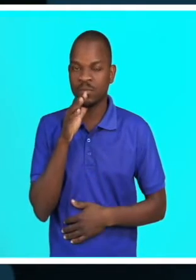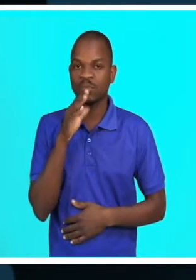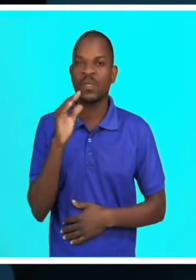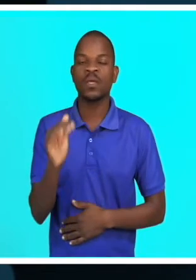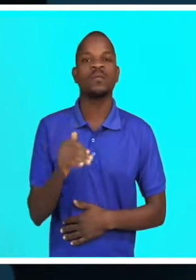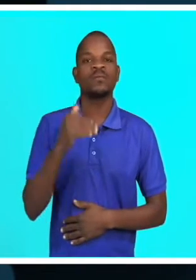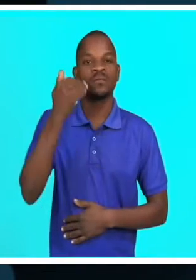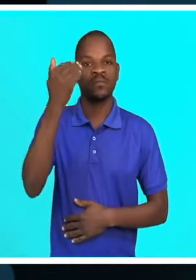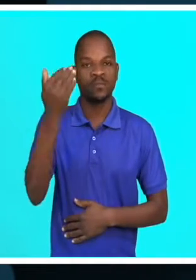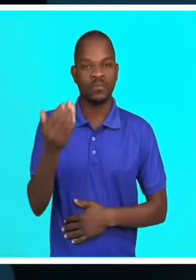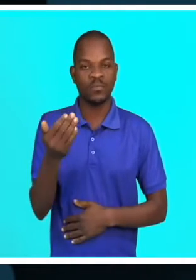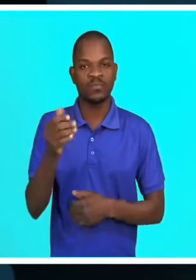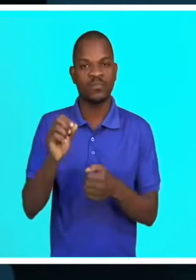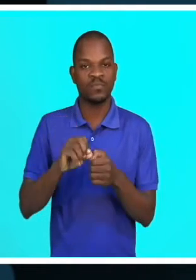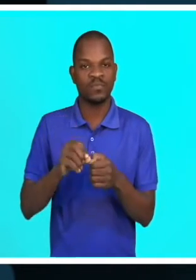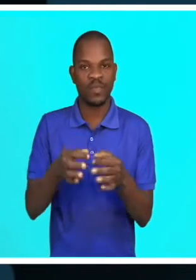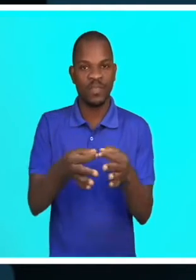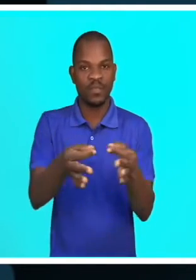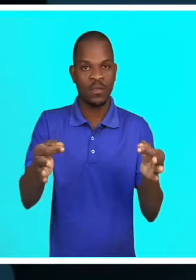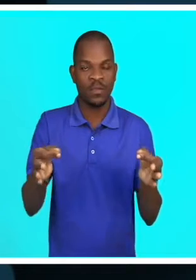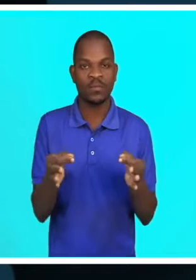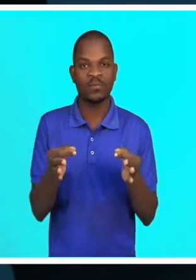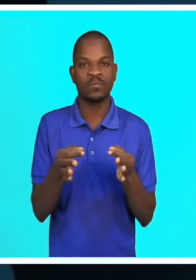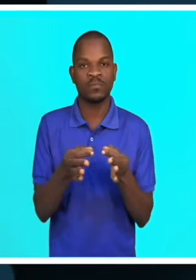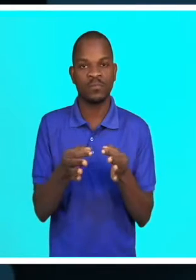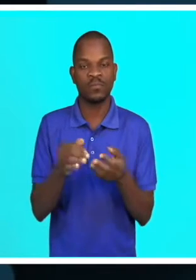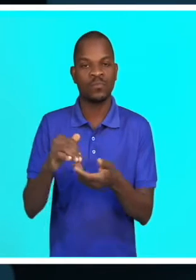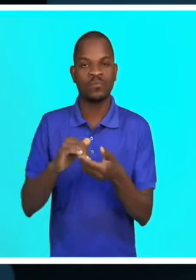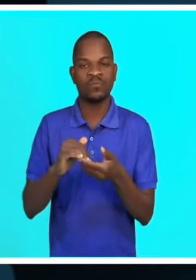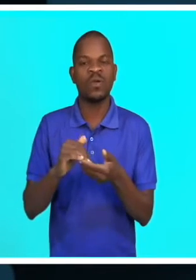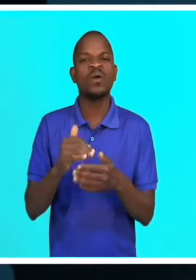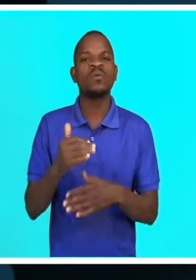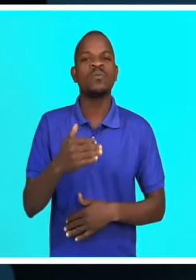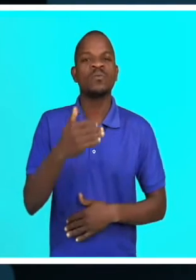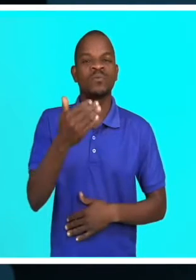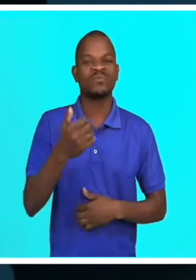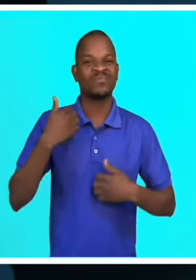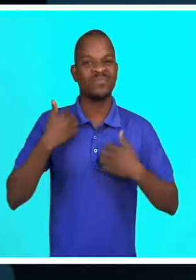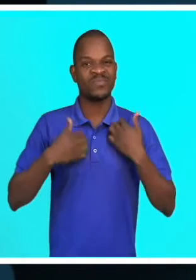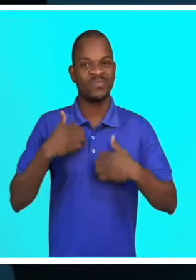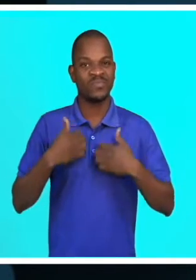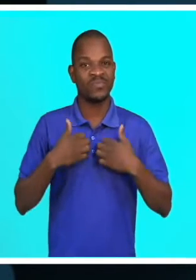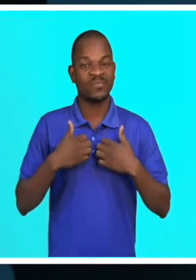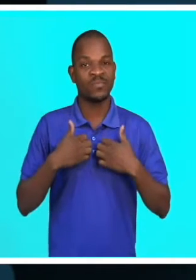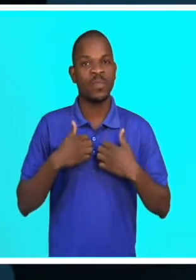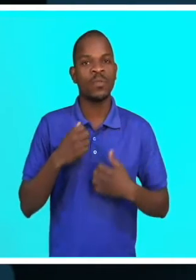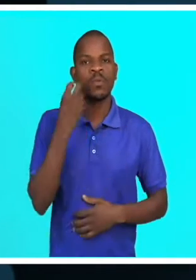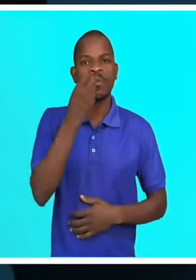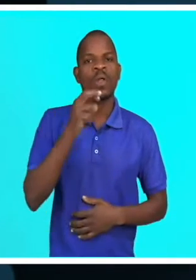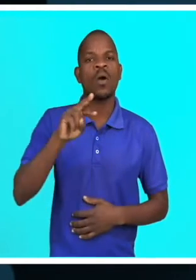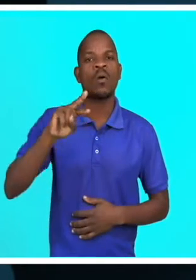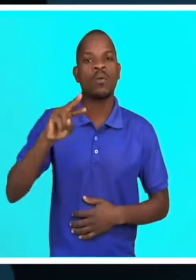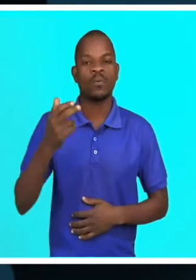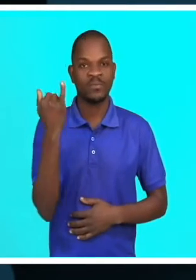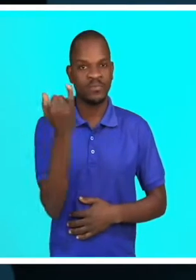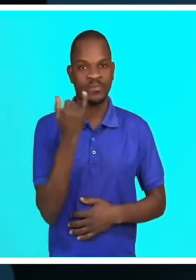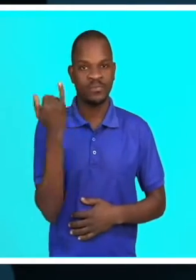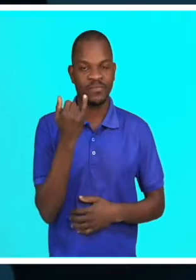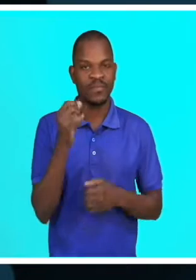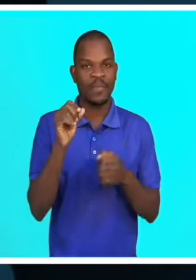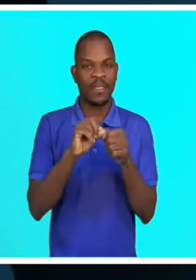memorando de entendimento, o tempo foi passando e nós sentimos a necessidade de procurarmos uma entidade que pudesse